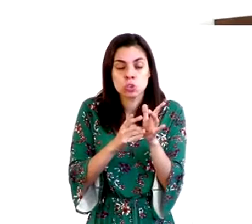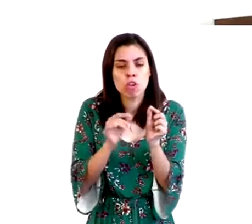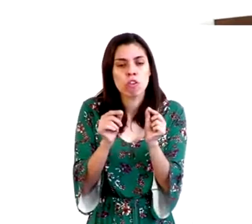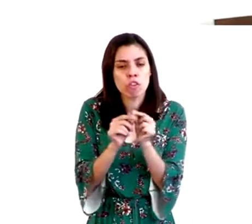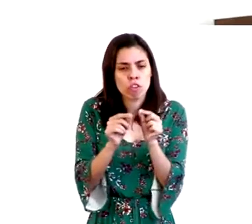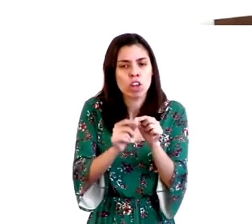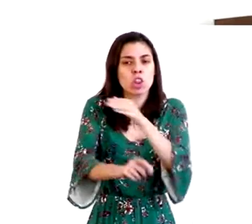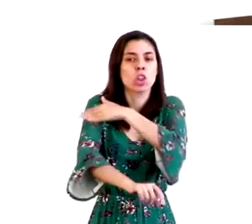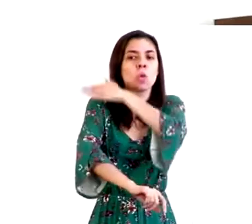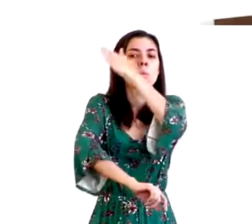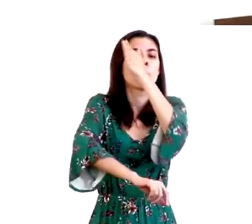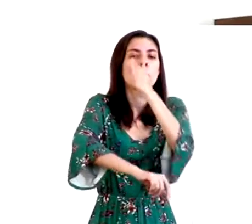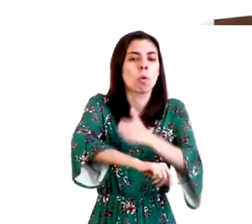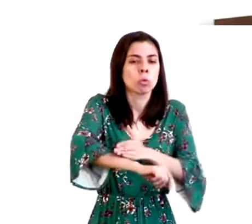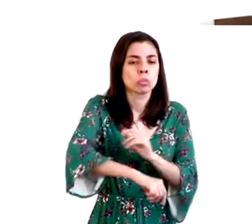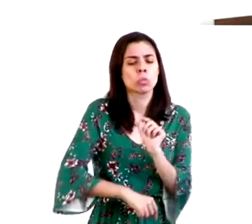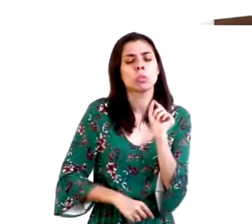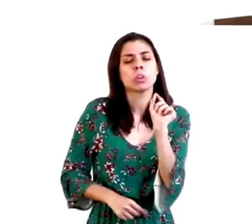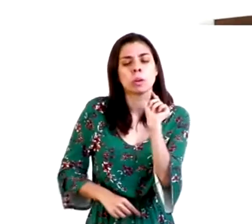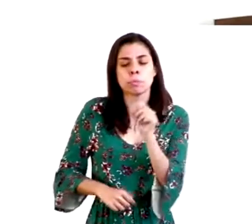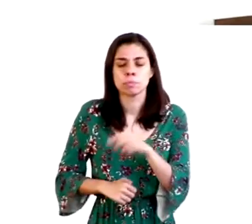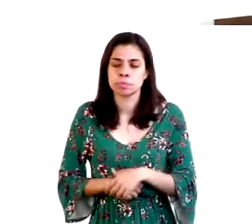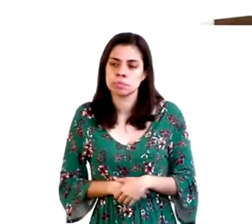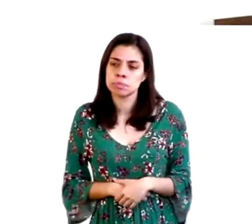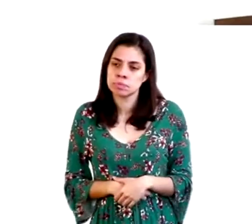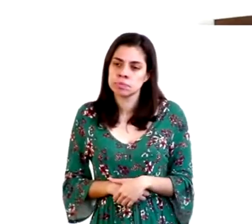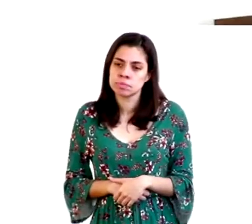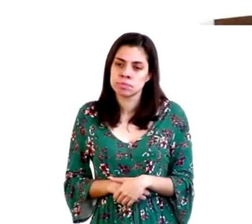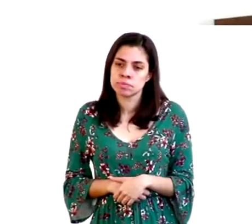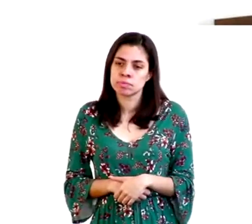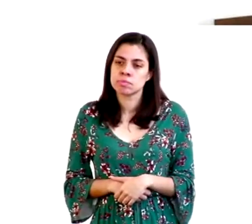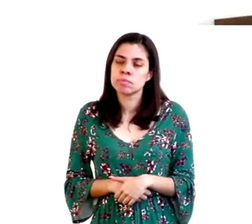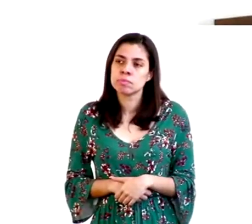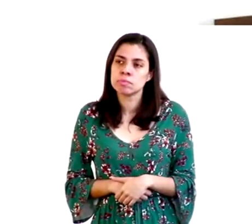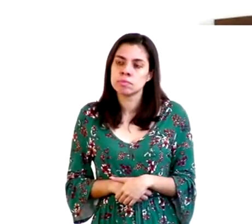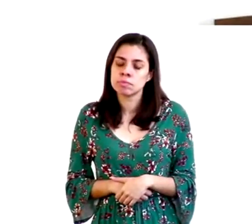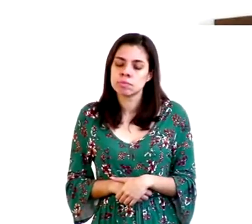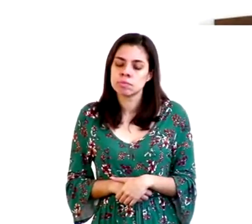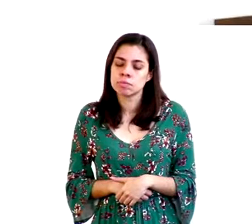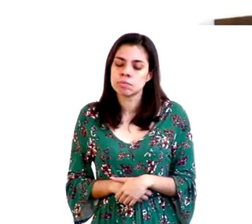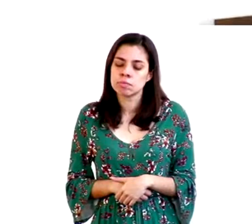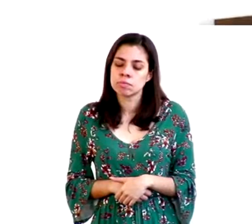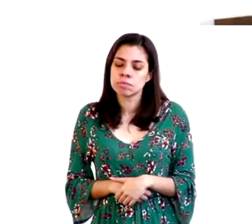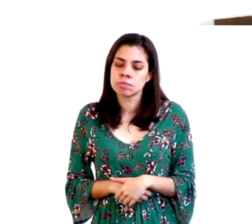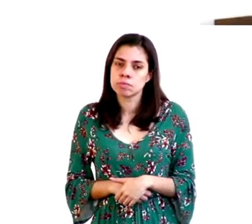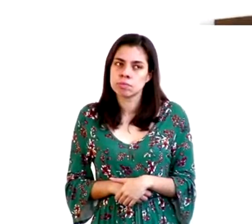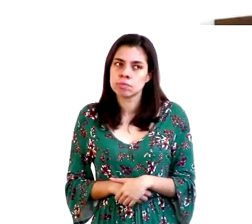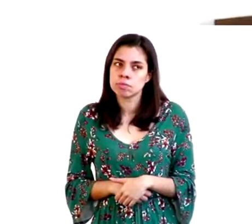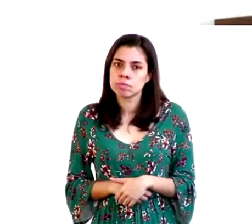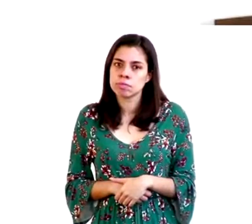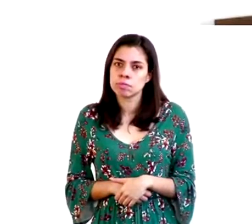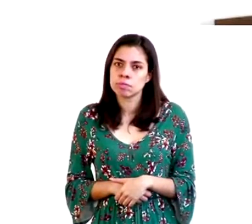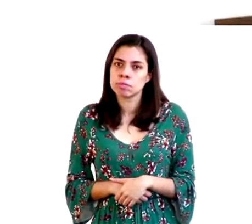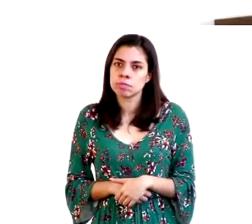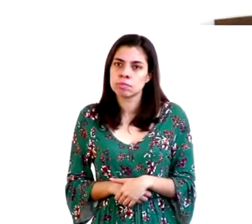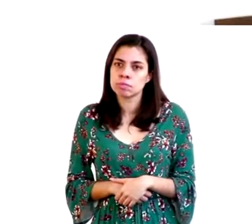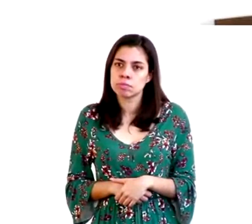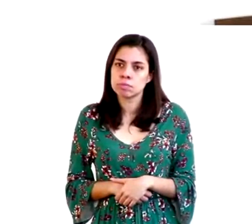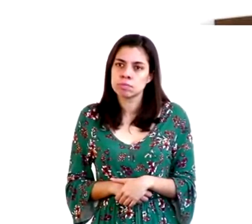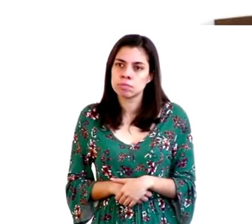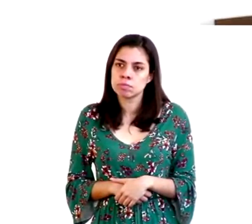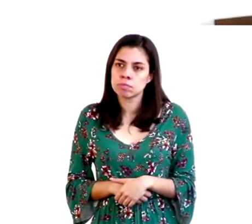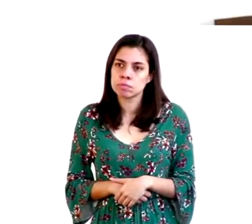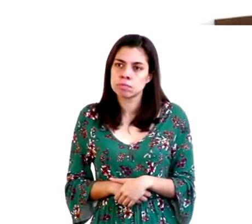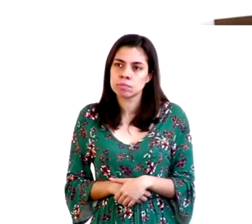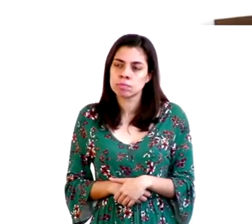Jesus, mas como você vai perceber, nem Jesus e nem Mateus chamou